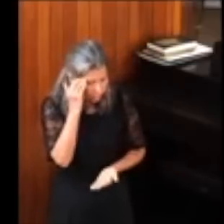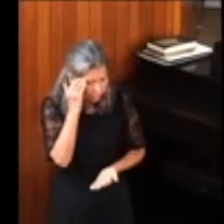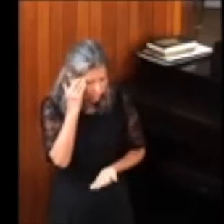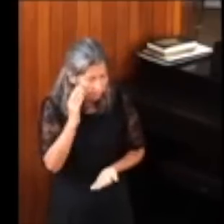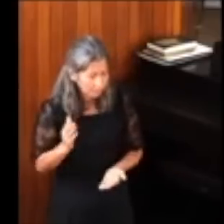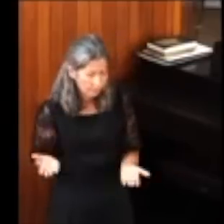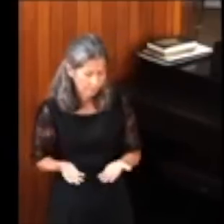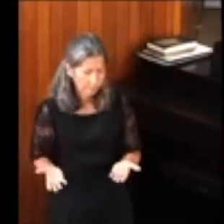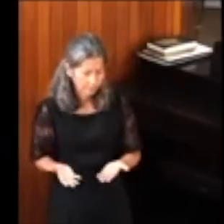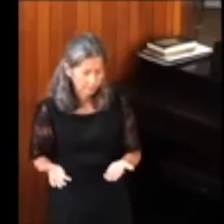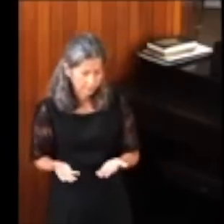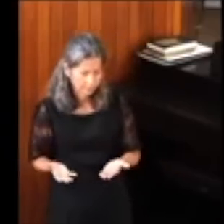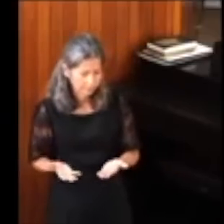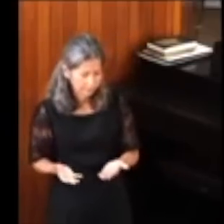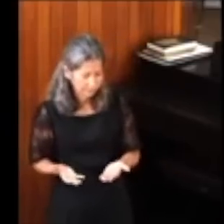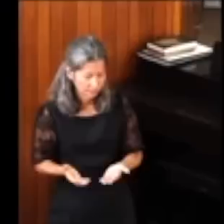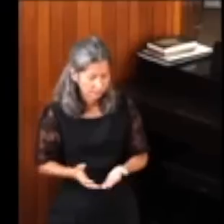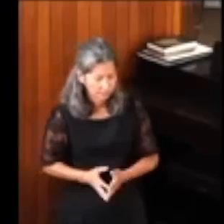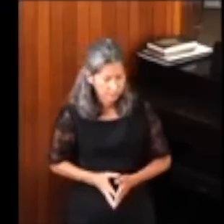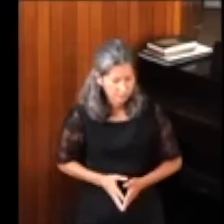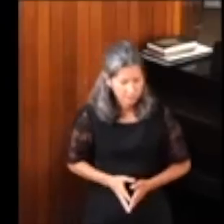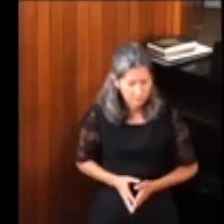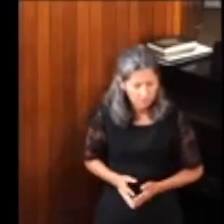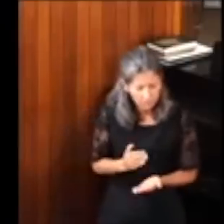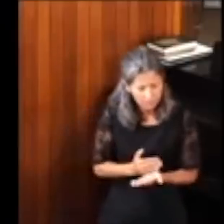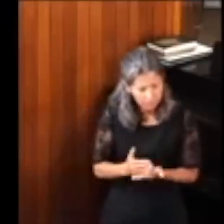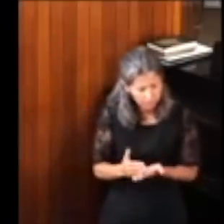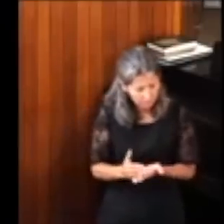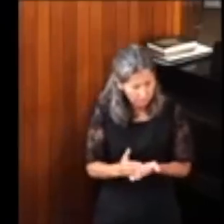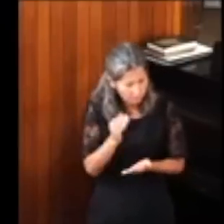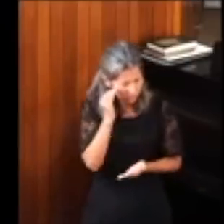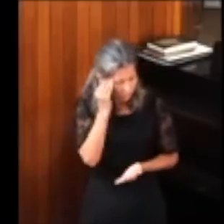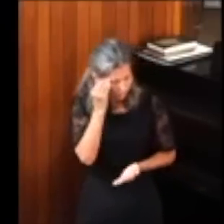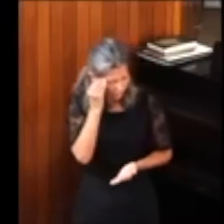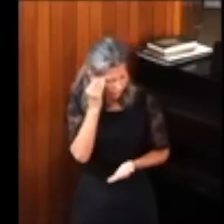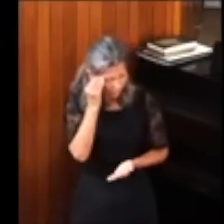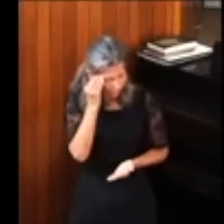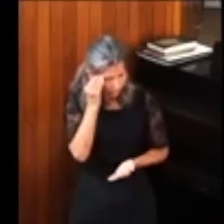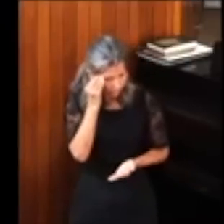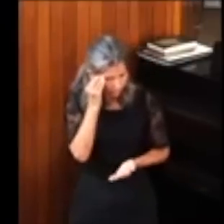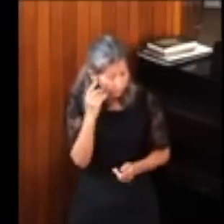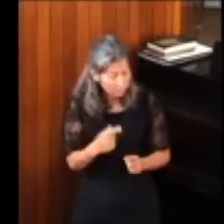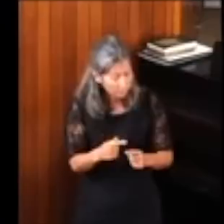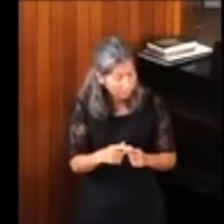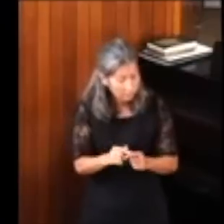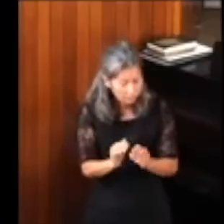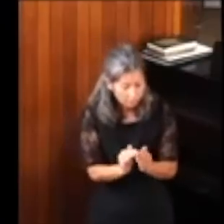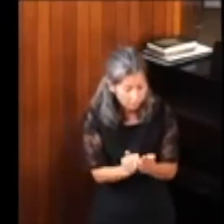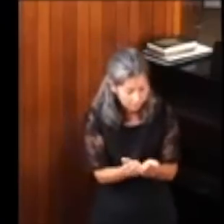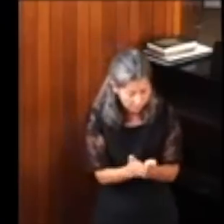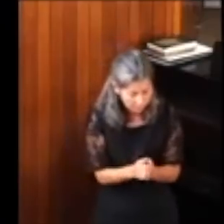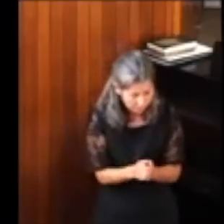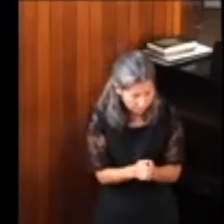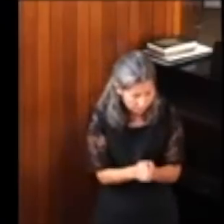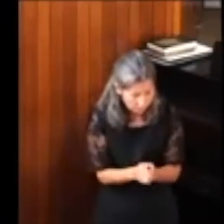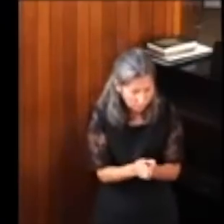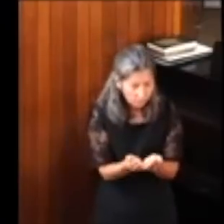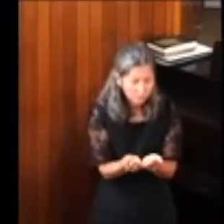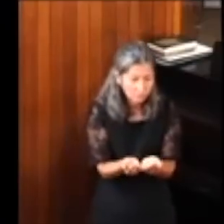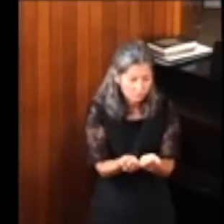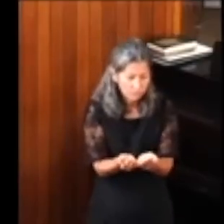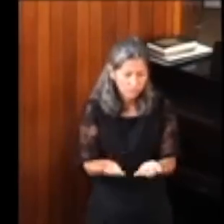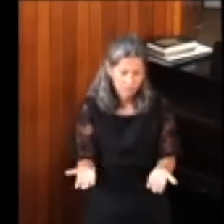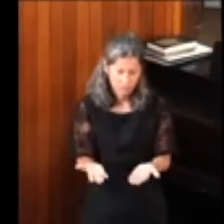né? Então, realmente, a profecia se cumpre, ele começou a ser compreendido, o livro estava aberto. De modo muito especial, nos Estados